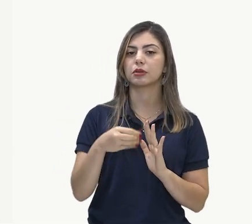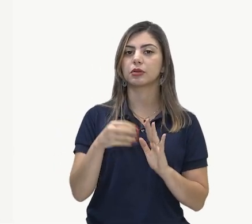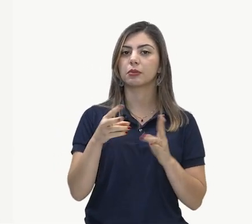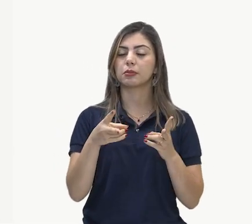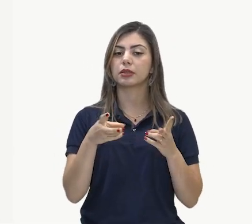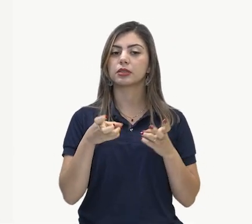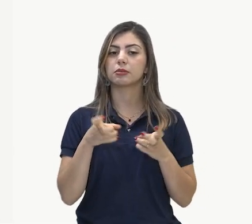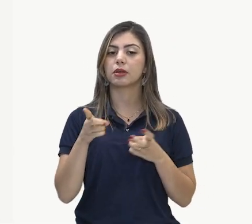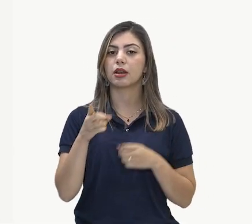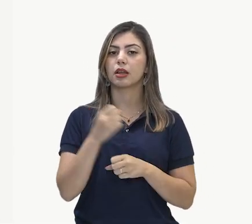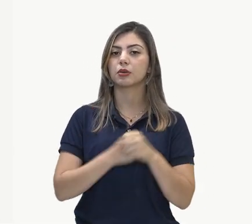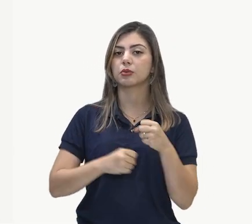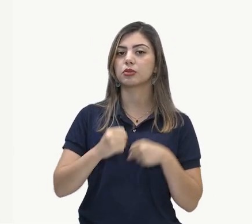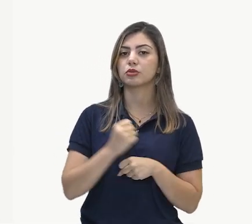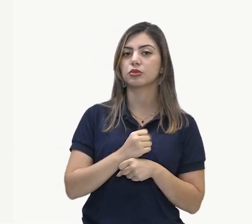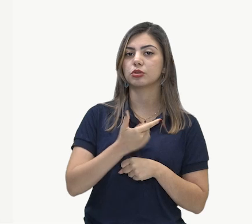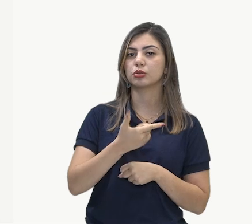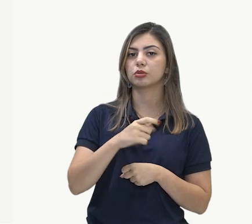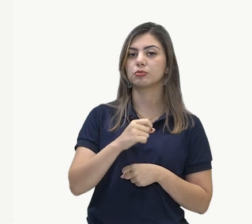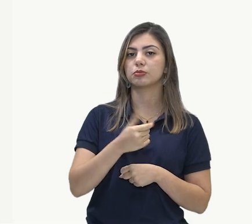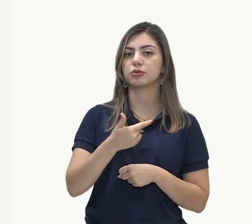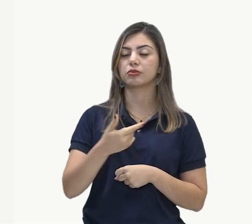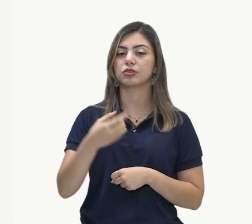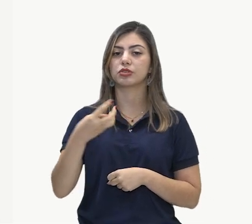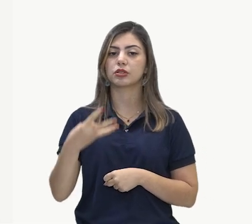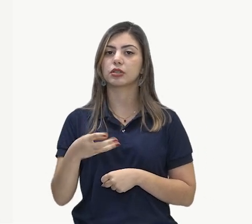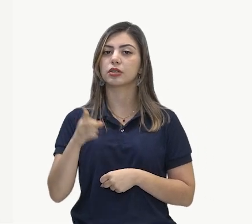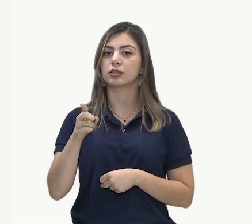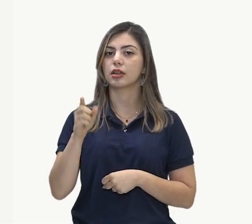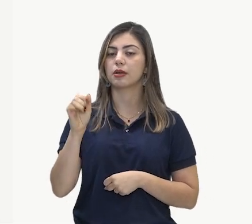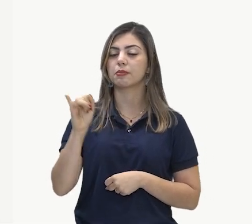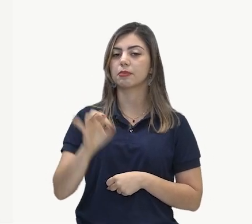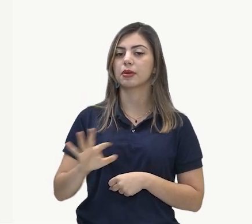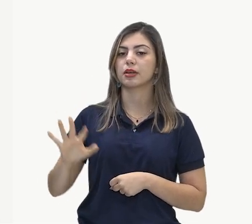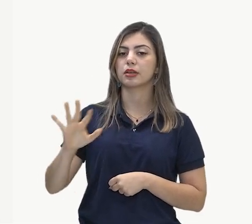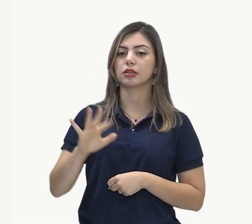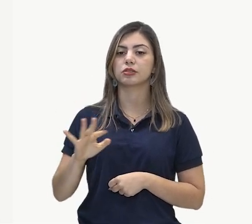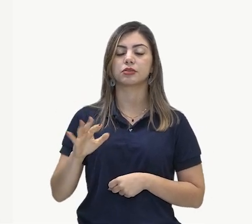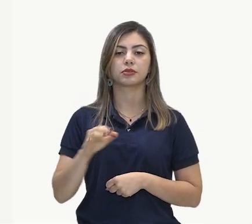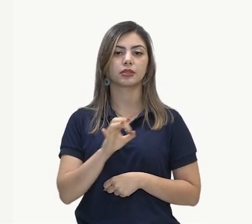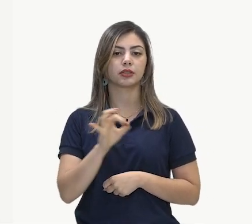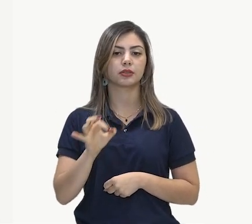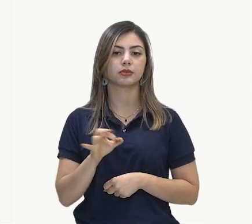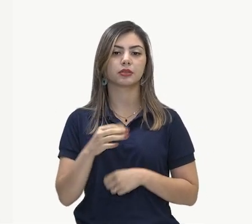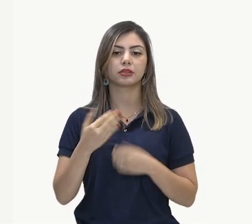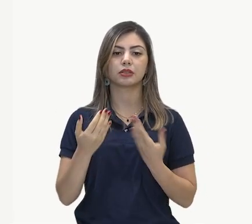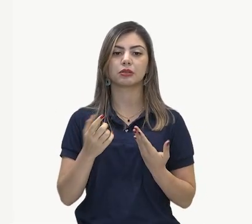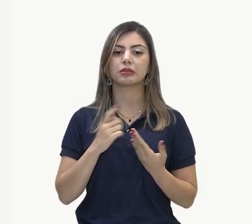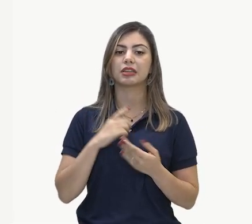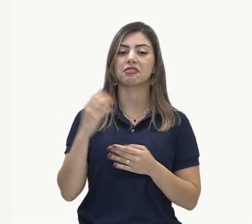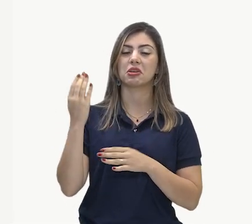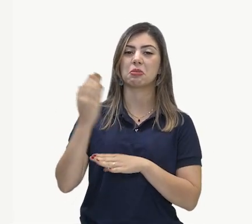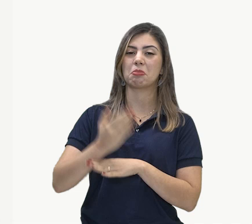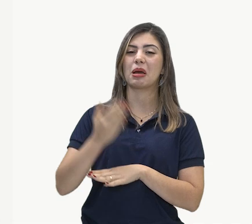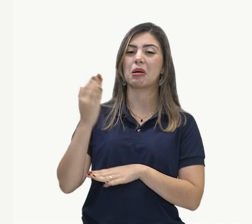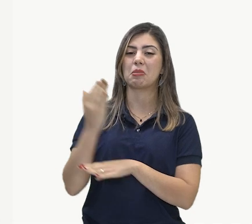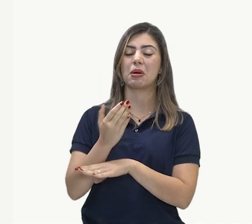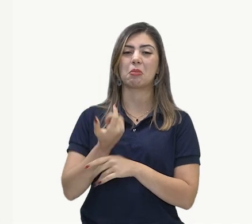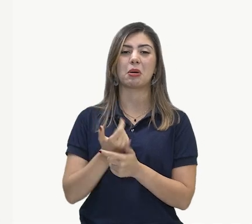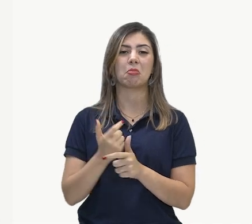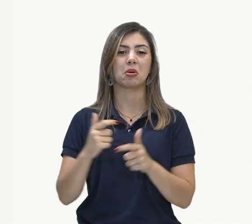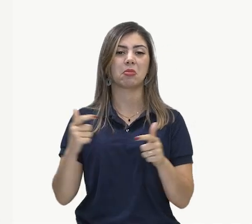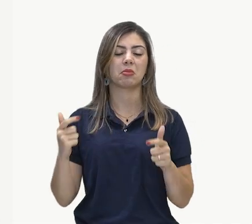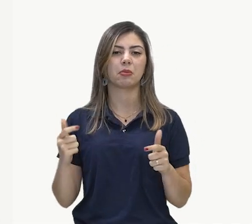de 2023, que ao longo de 2023 diversos, né, casos de desmatamento ocorreram.